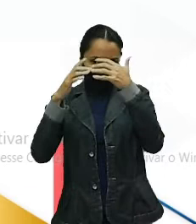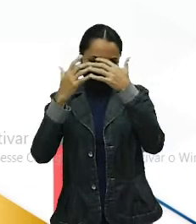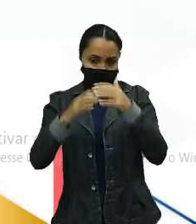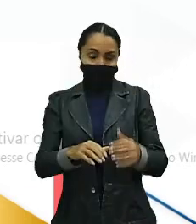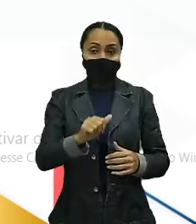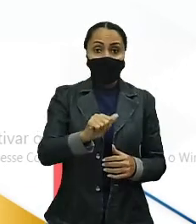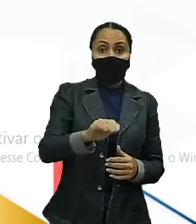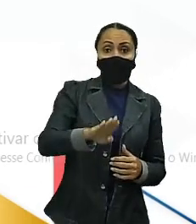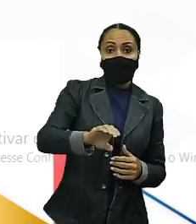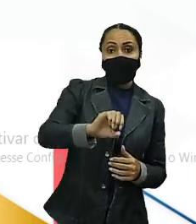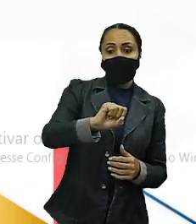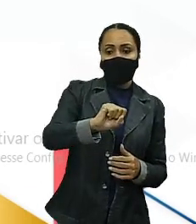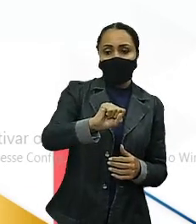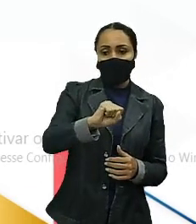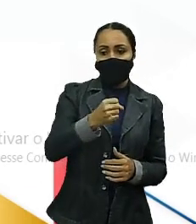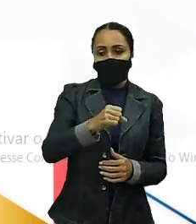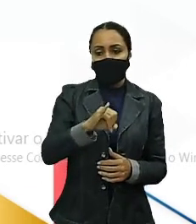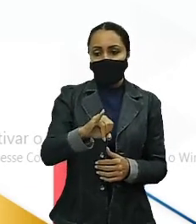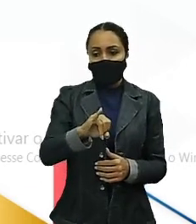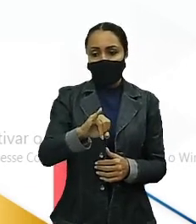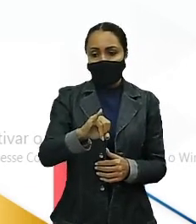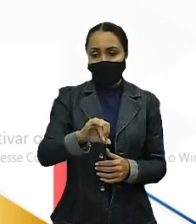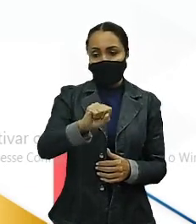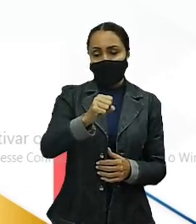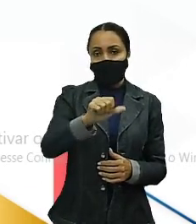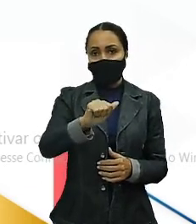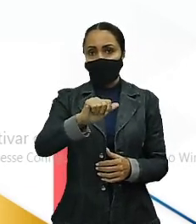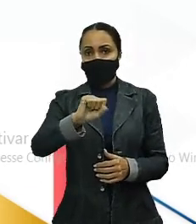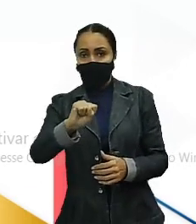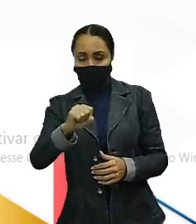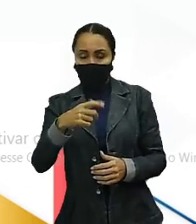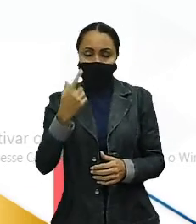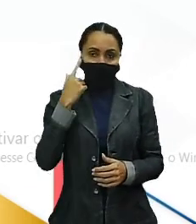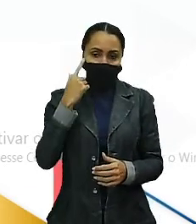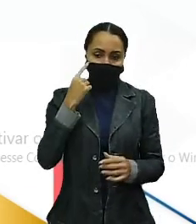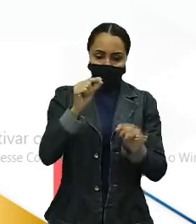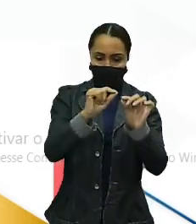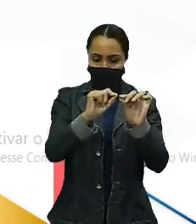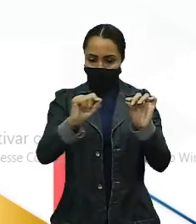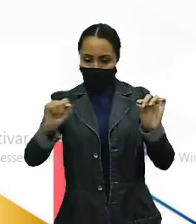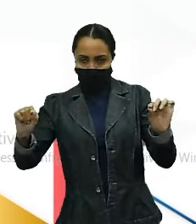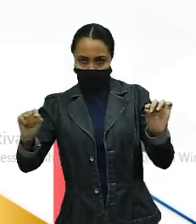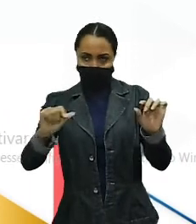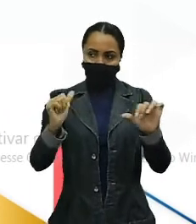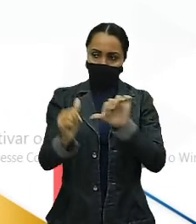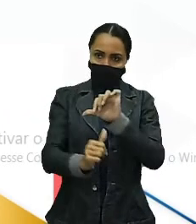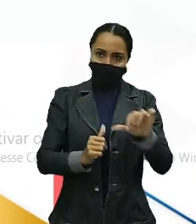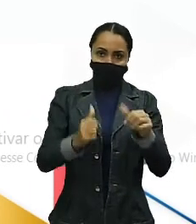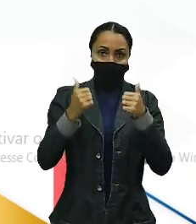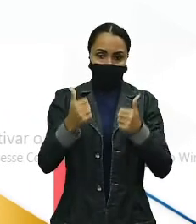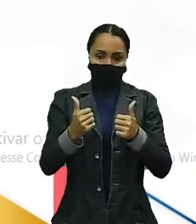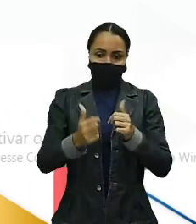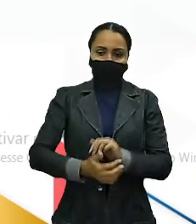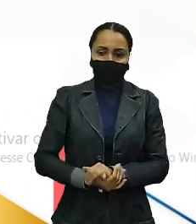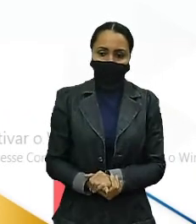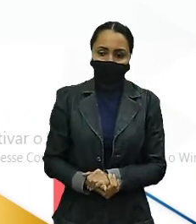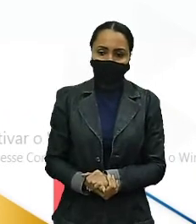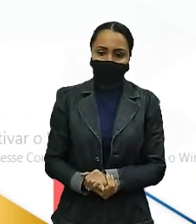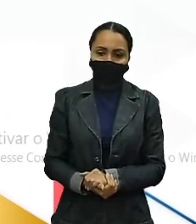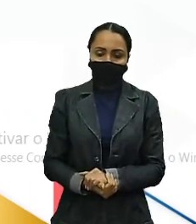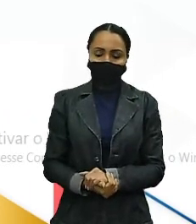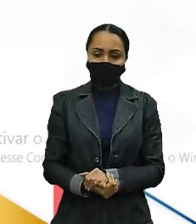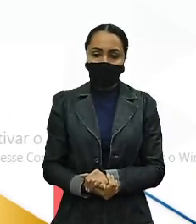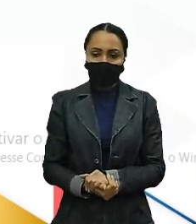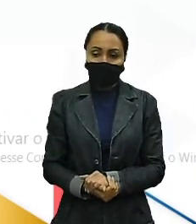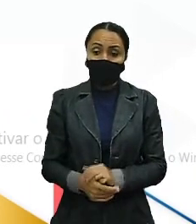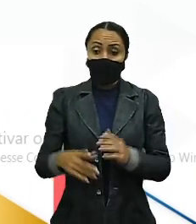da abscissa, é isso aí. Não Y como estava lá, tá? É esse eixo que foi modificado, tá bom? Fechou? As abscissas